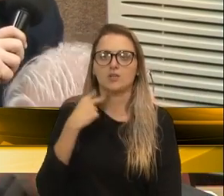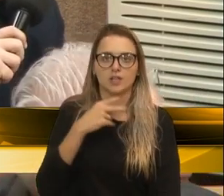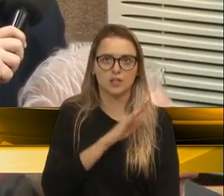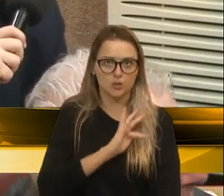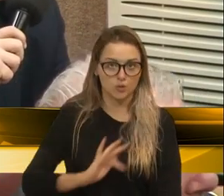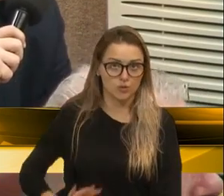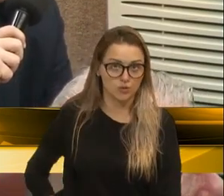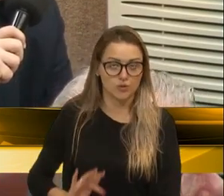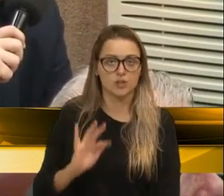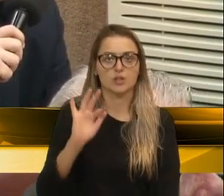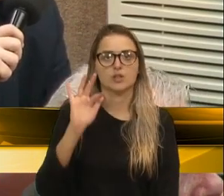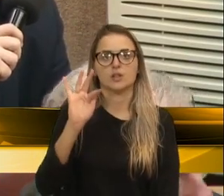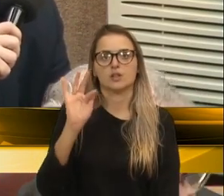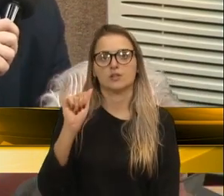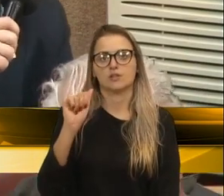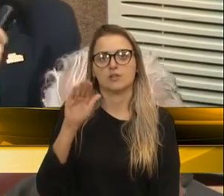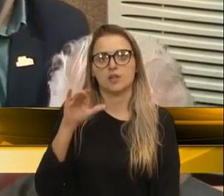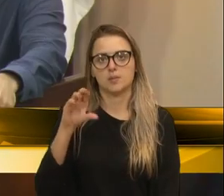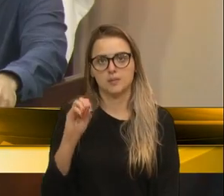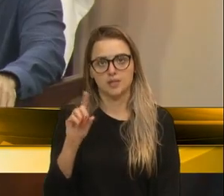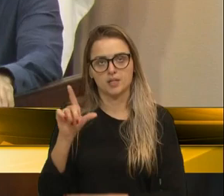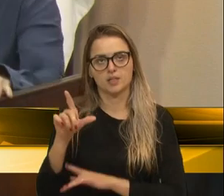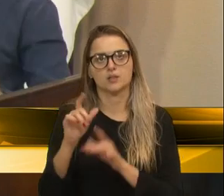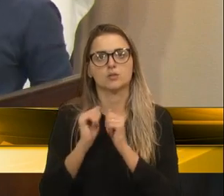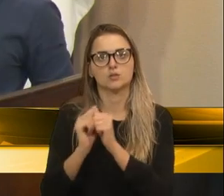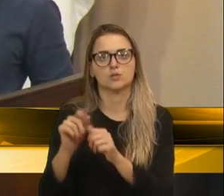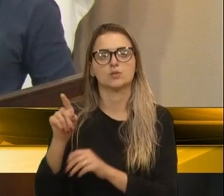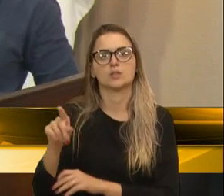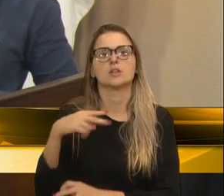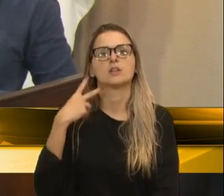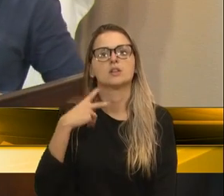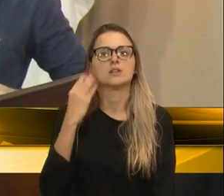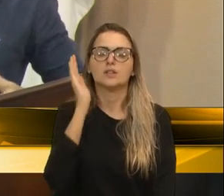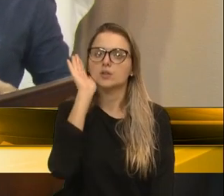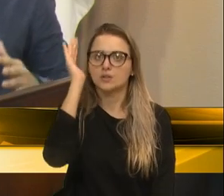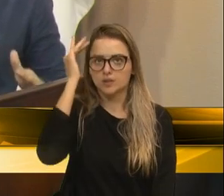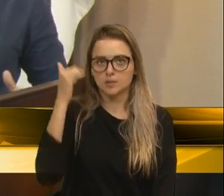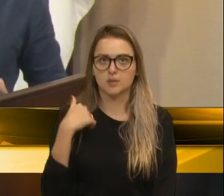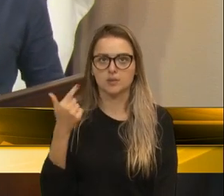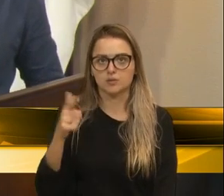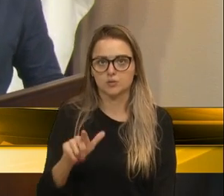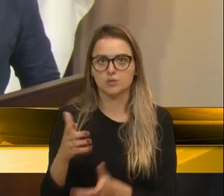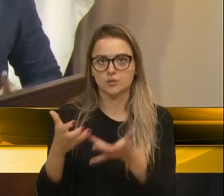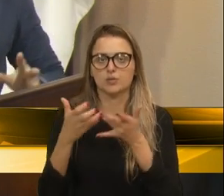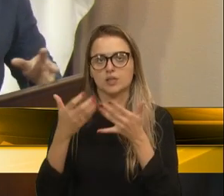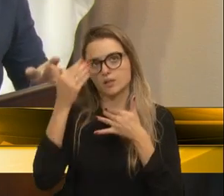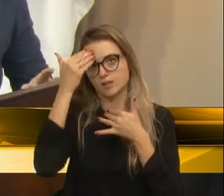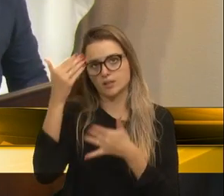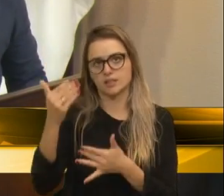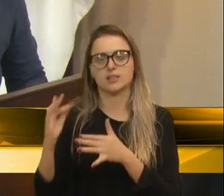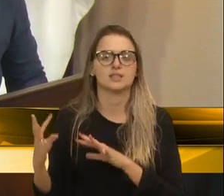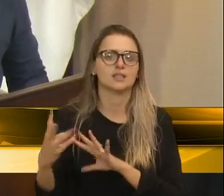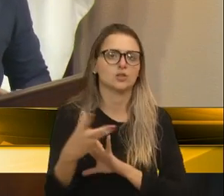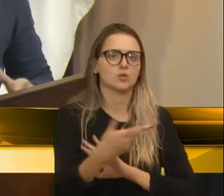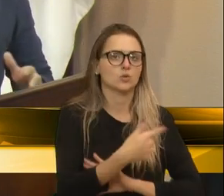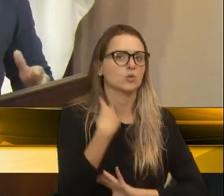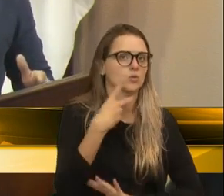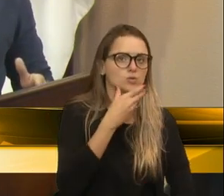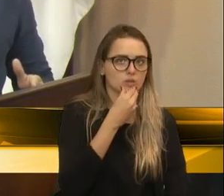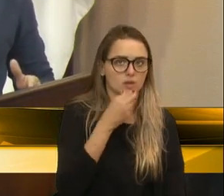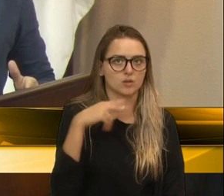dois, tenho certeza que Caxias foi muito bem representado. Obrigado, vereador Felipe. Quero mais uma vez agradecer a todos os vereadores, as vereadoras